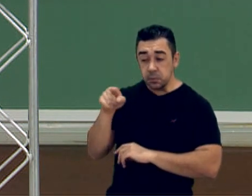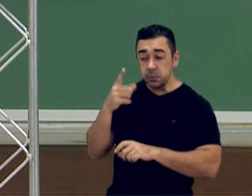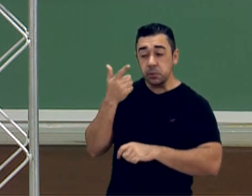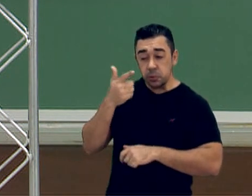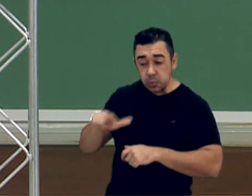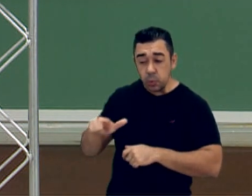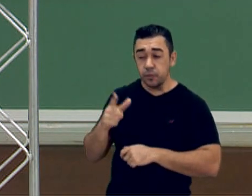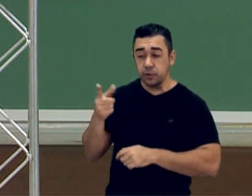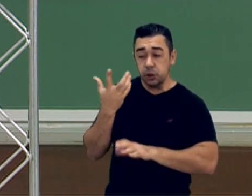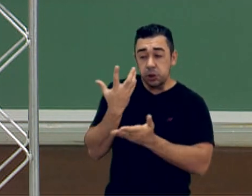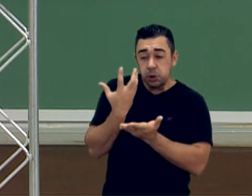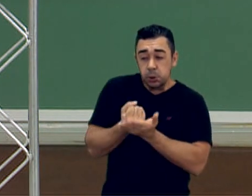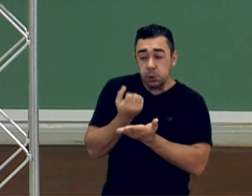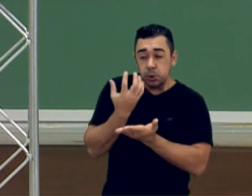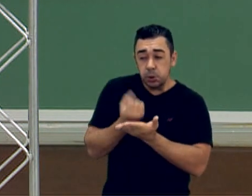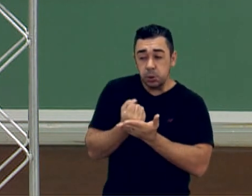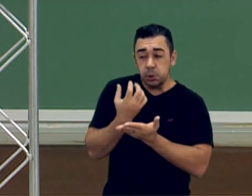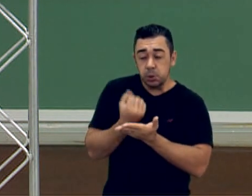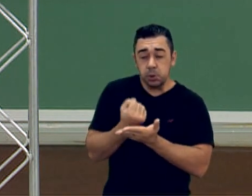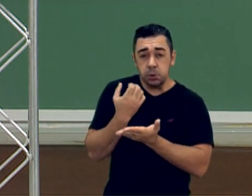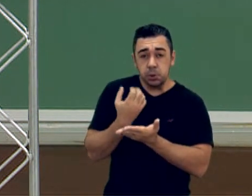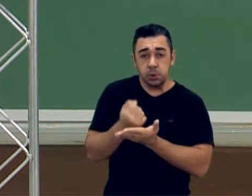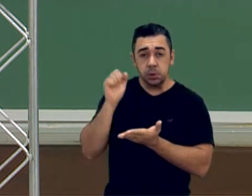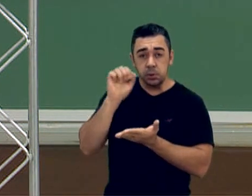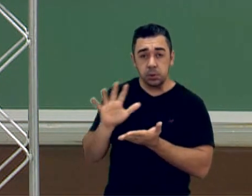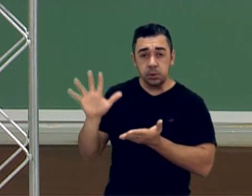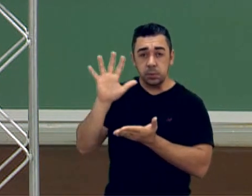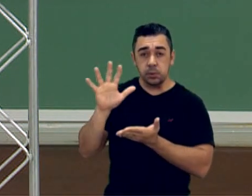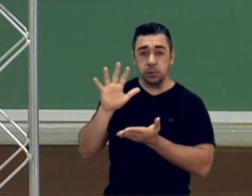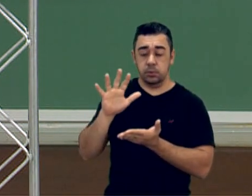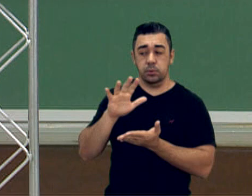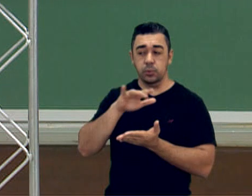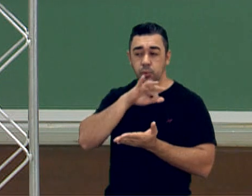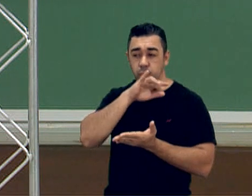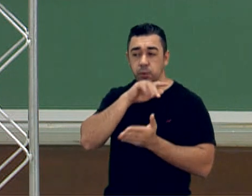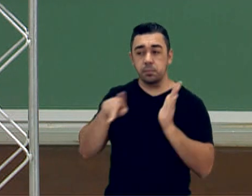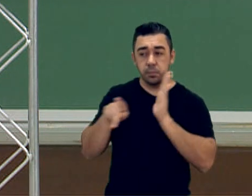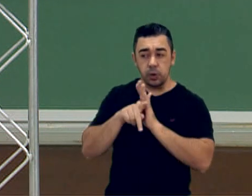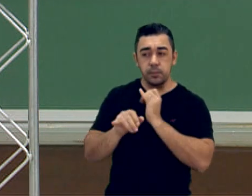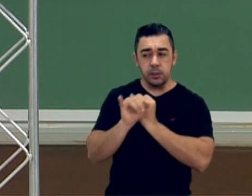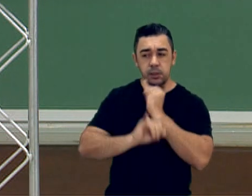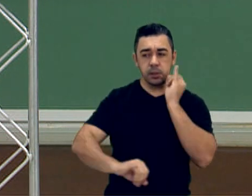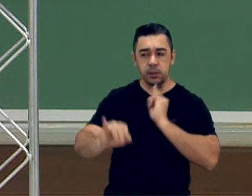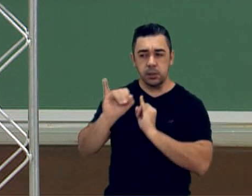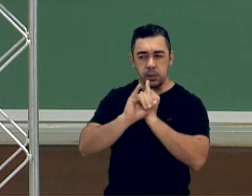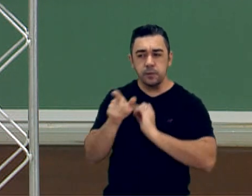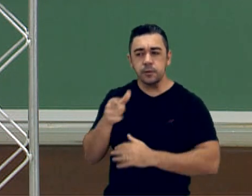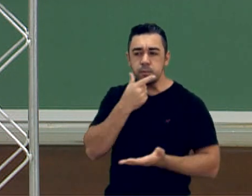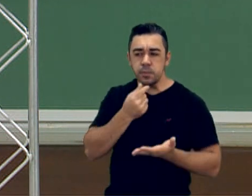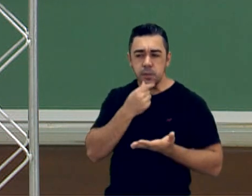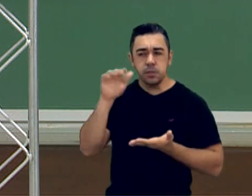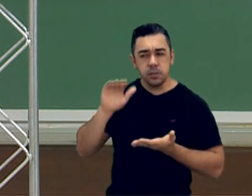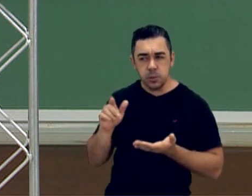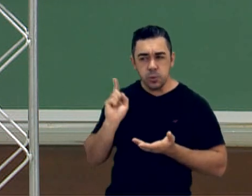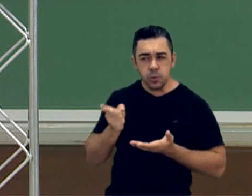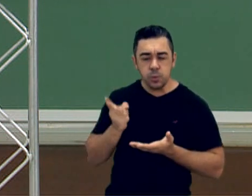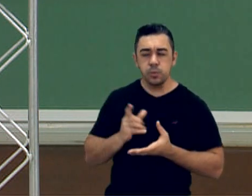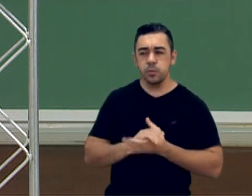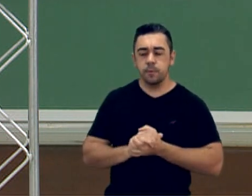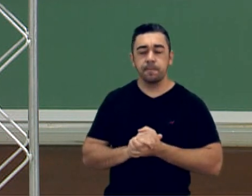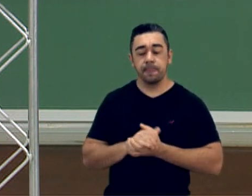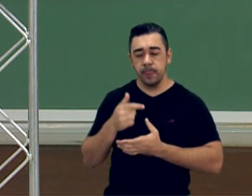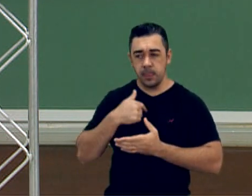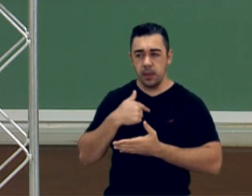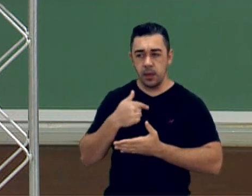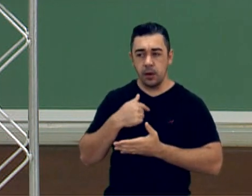novamente baixando figuras ou fotos indecentes da internet novamente, menininho ou mocinho, eu